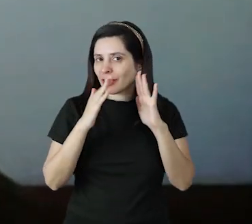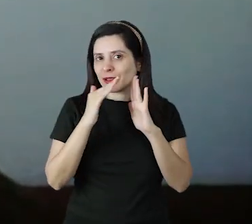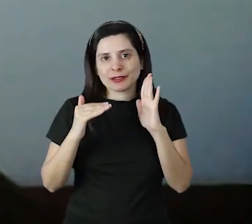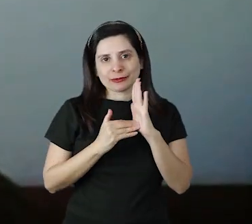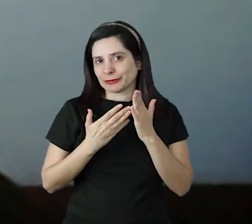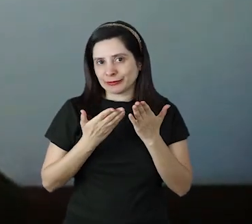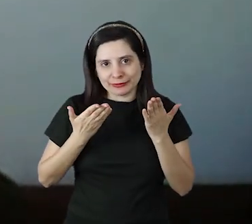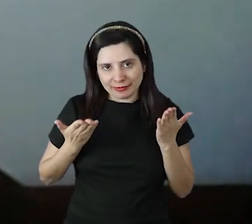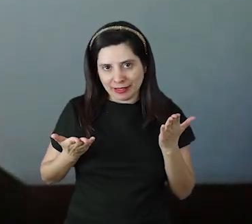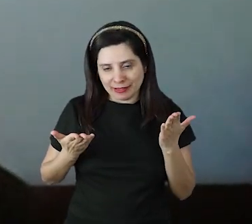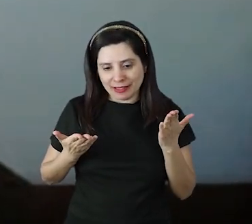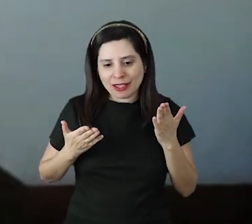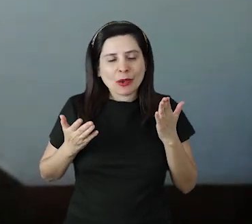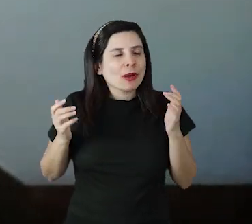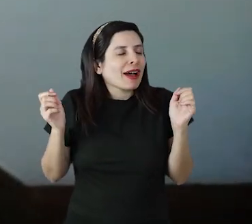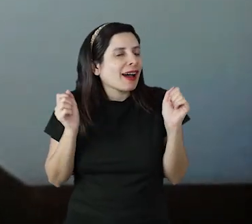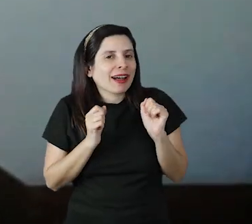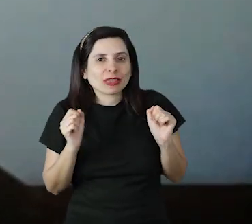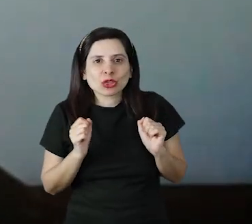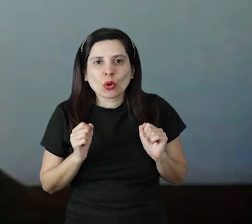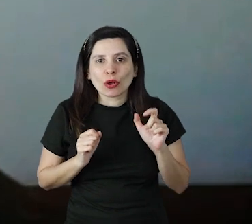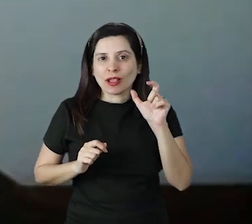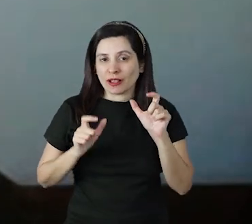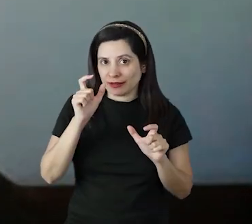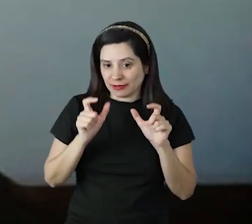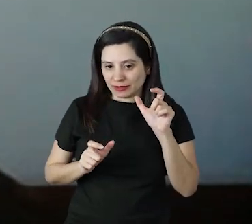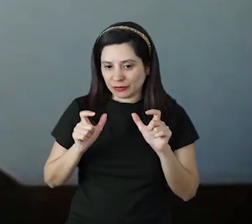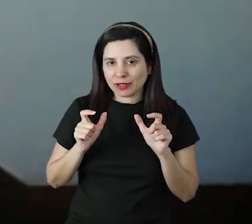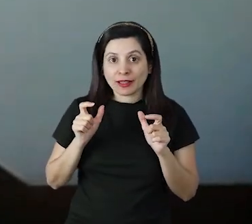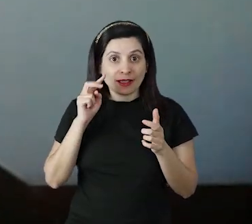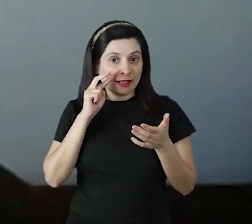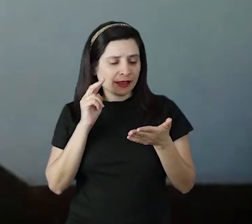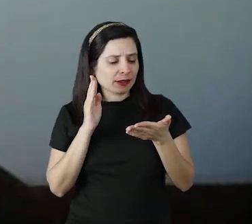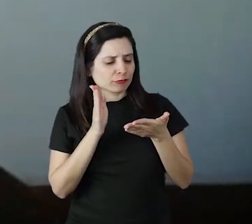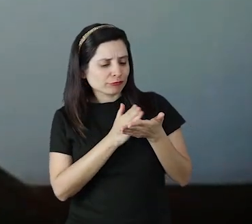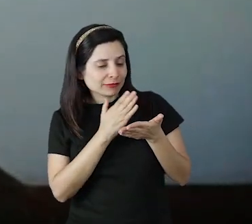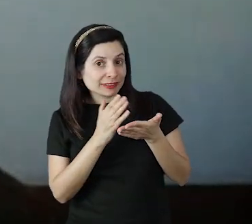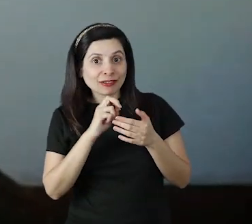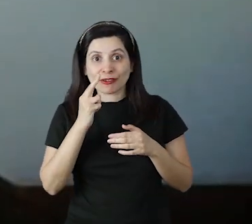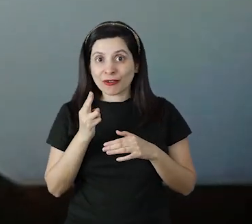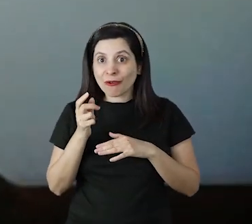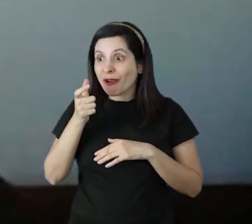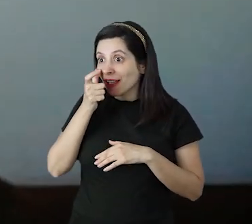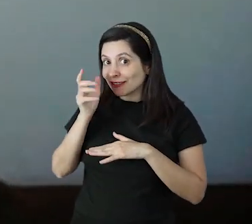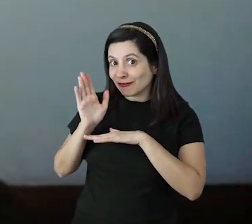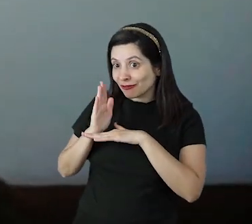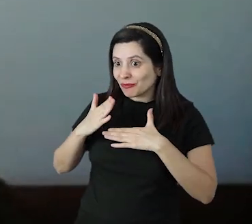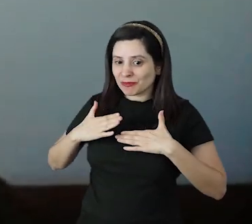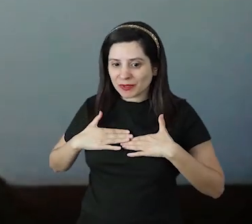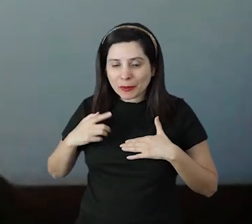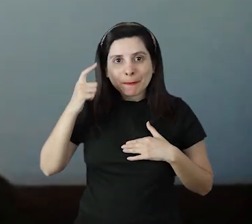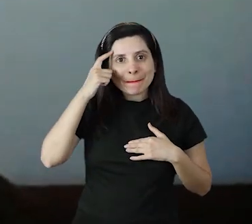elas. Eu adoro quando as pessoas leem meu livro ou veem meu filme e pensam coisas que eu não